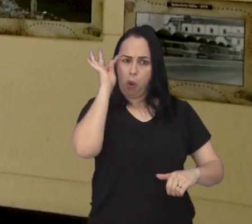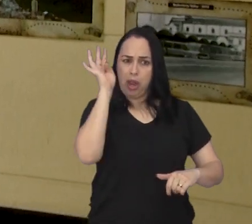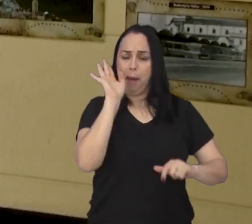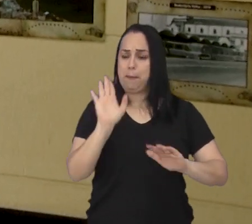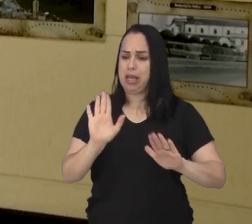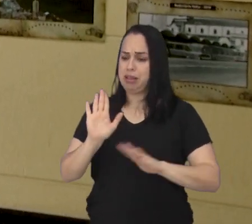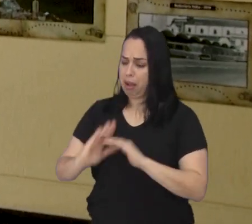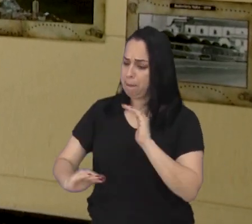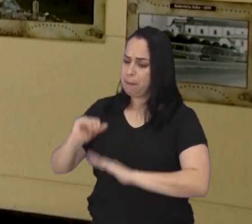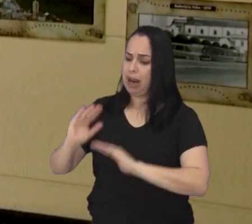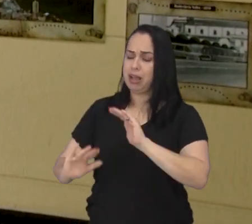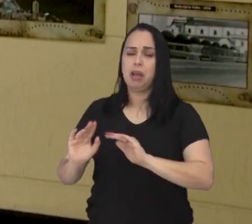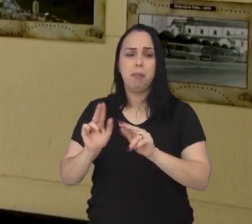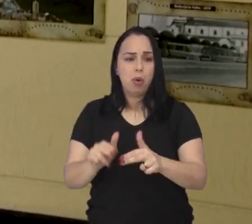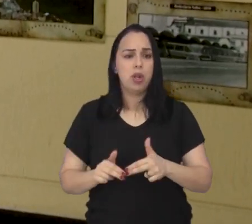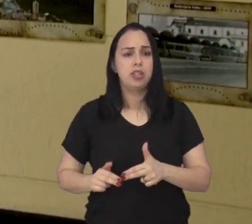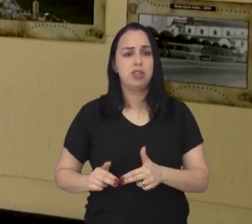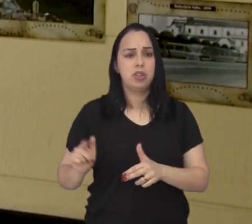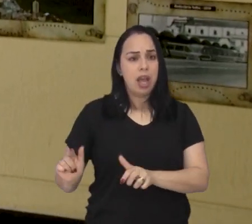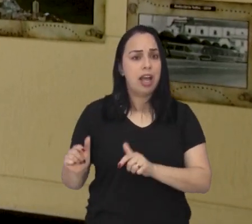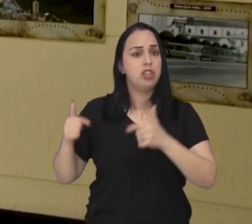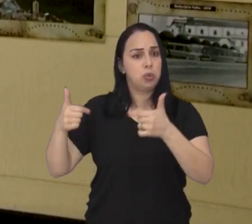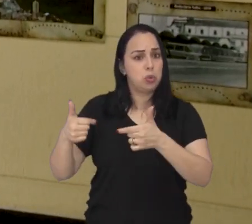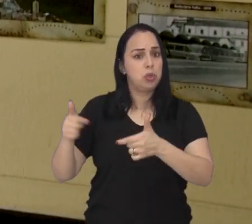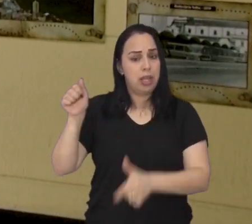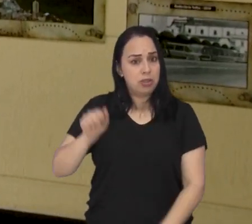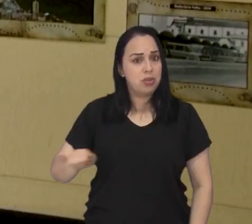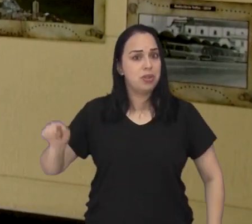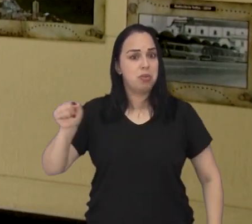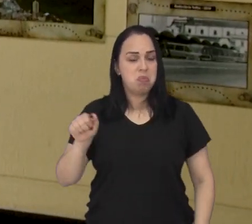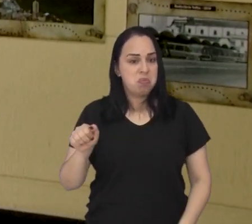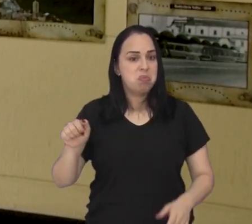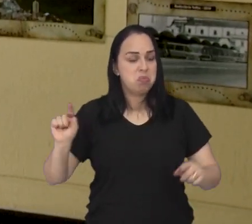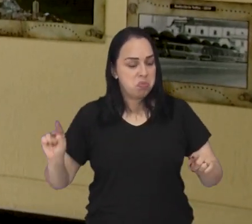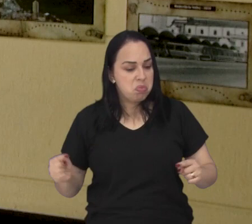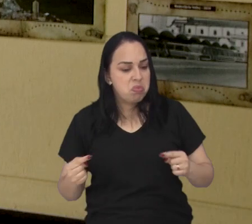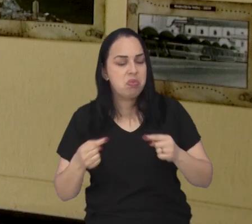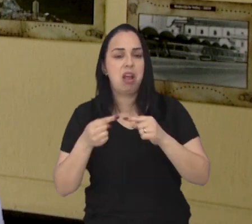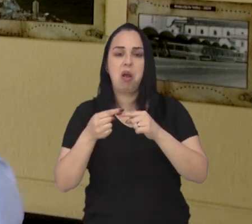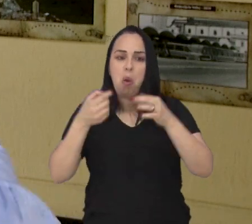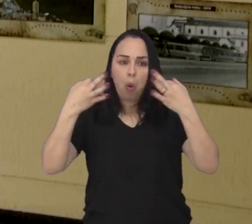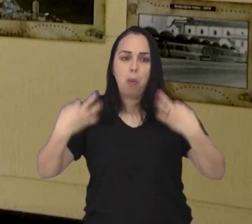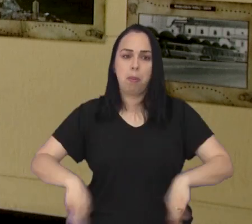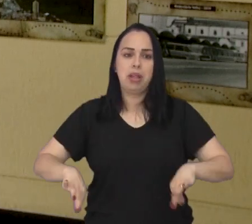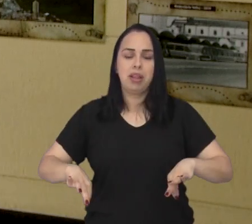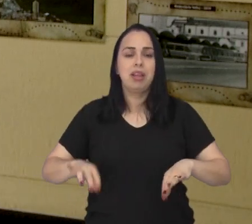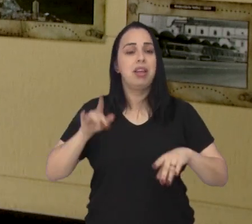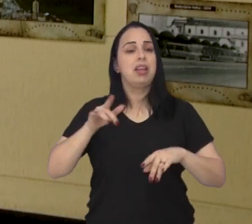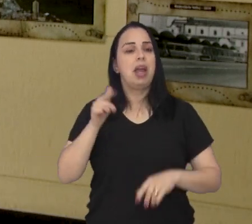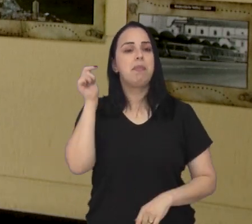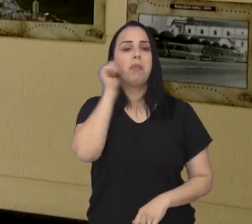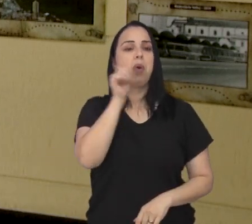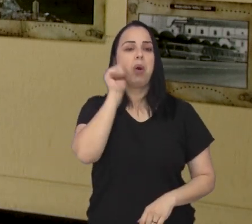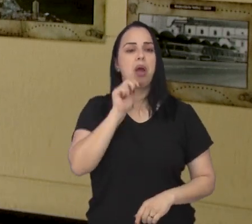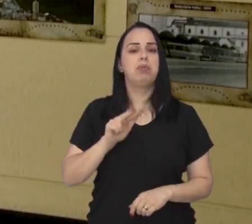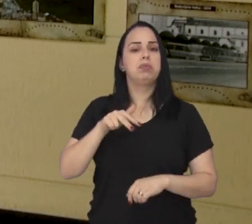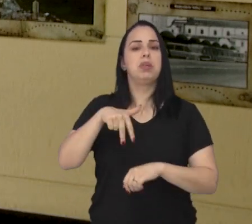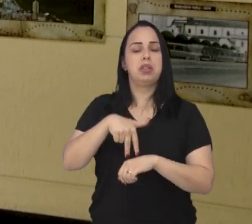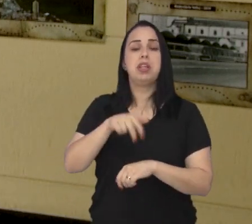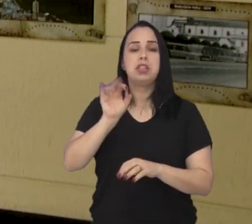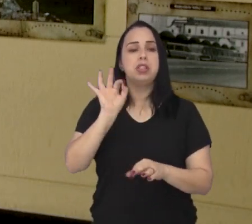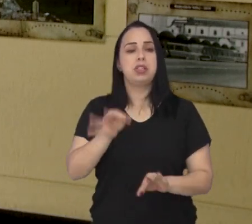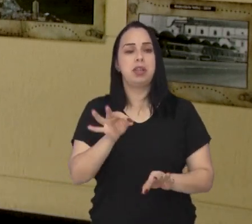ações como esta eu acho que somam muito né na participação da do do da mulher né para Que ela possa